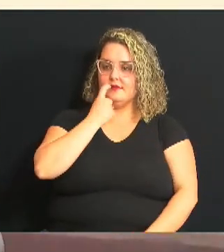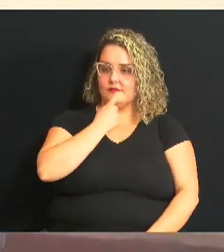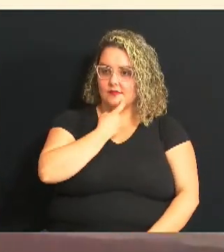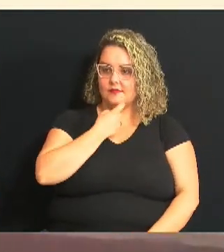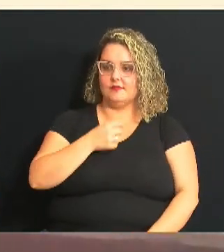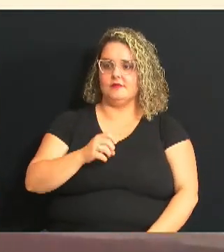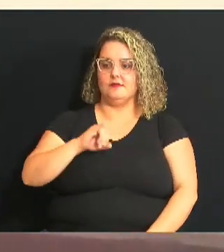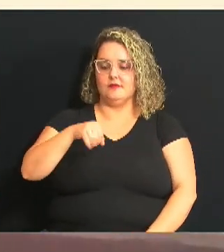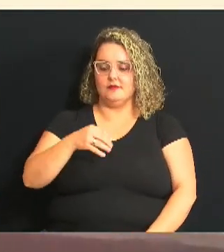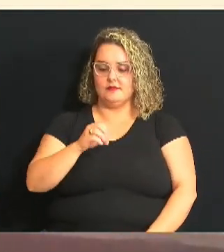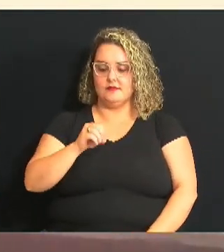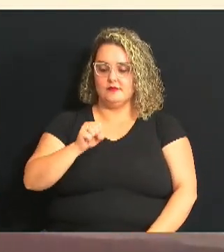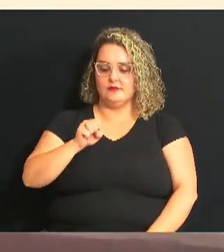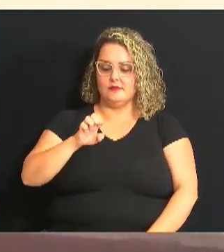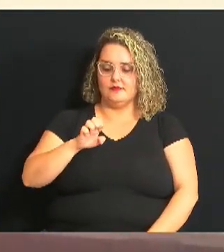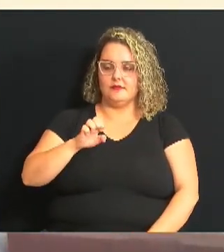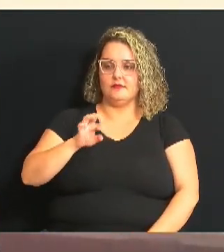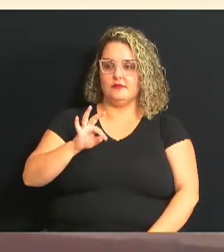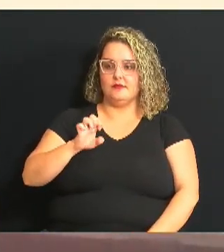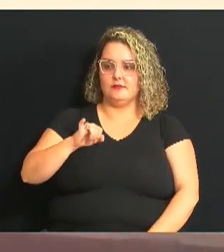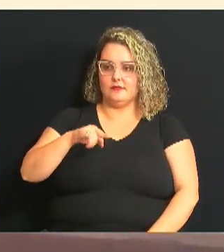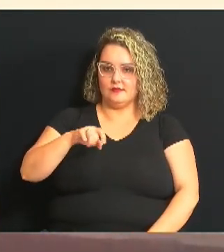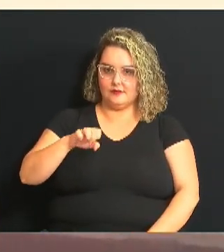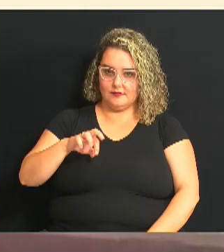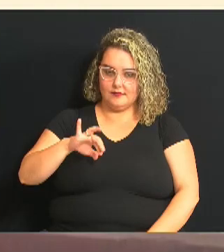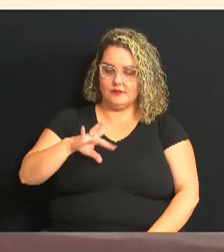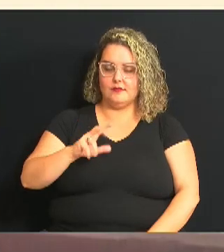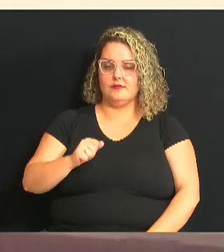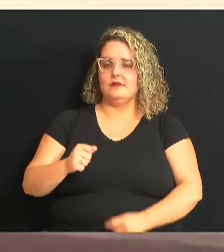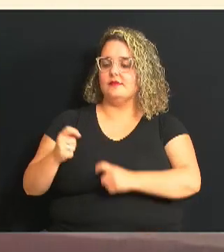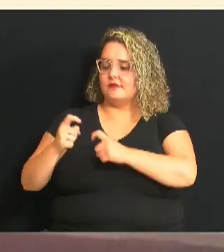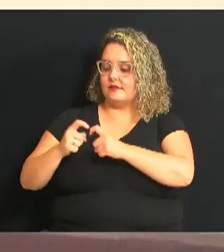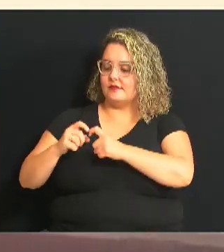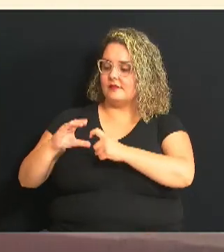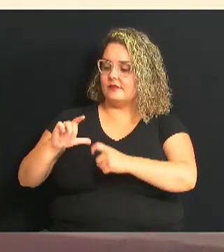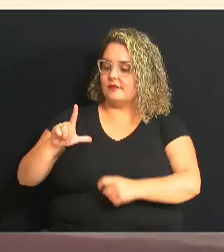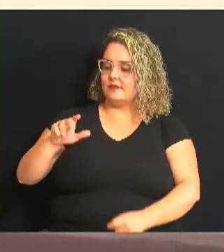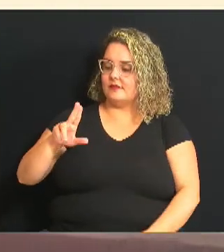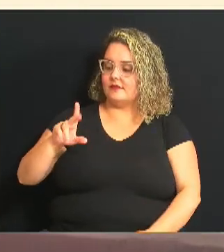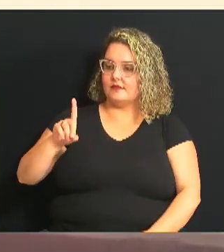José Roberto Magalhães Teixeira ao Dr. Cláudio Azenha.